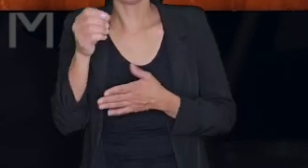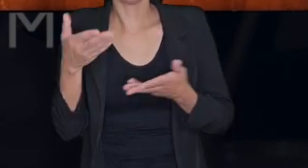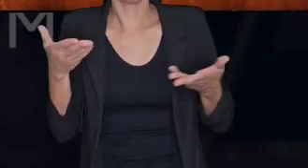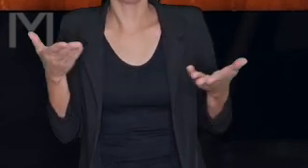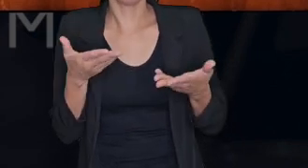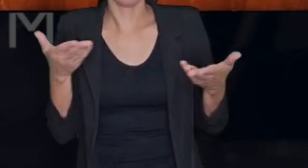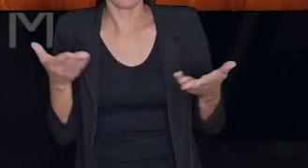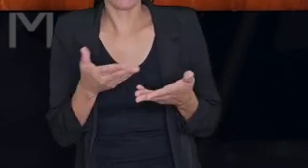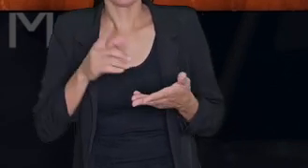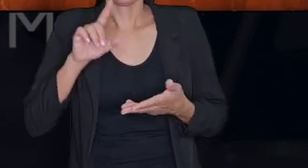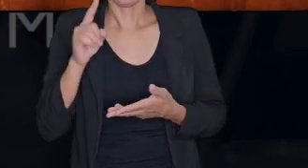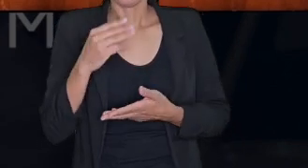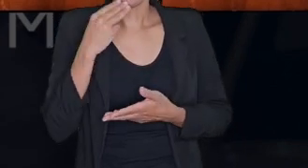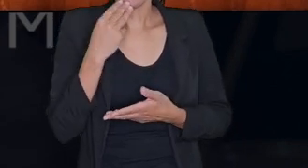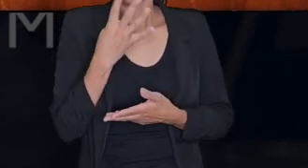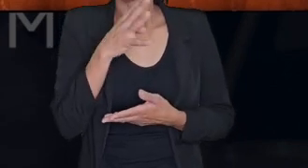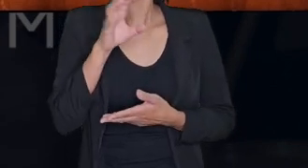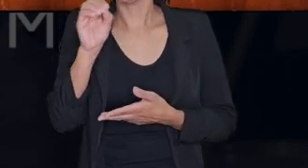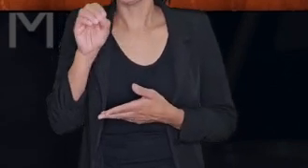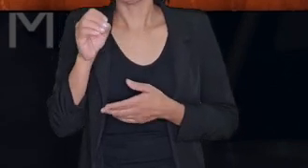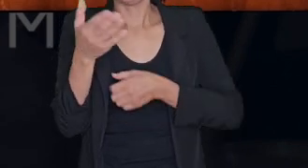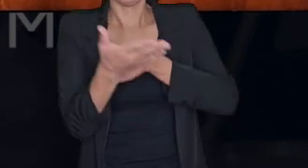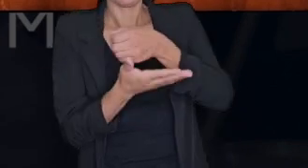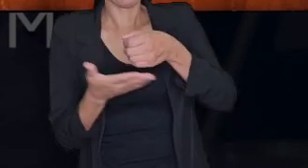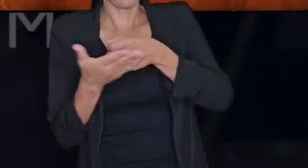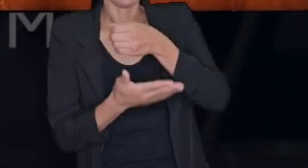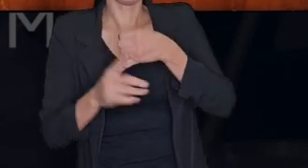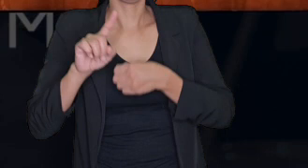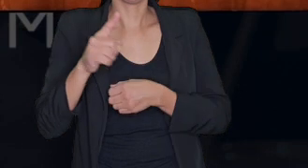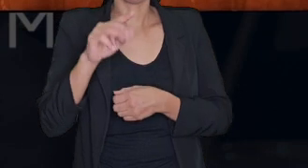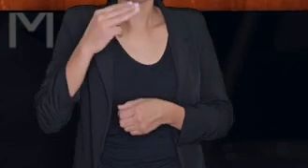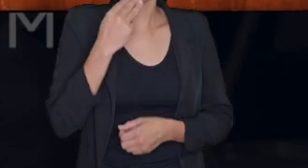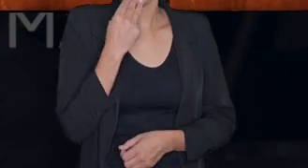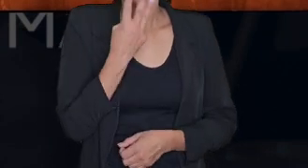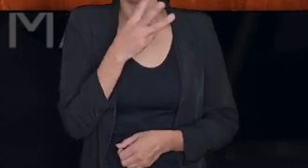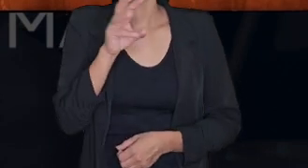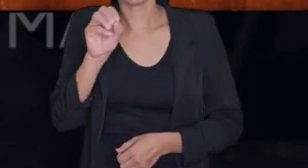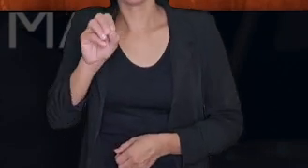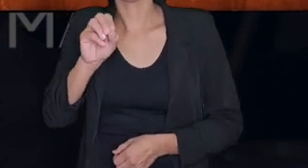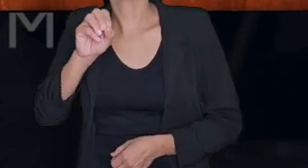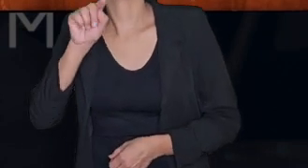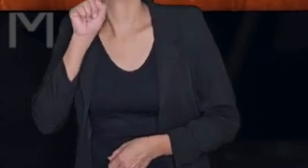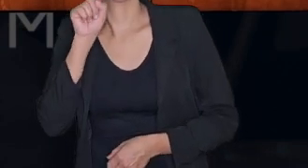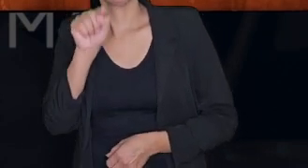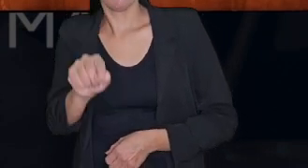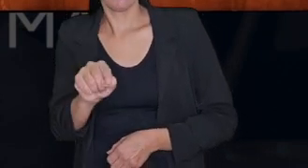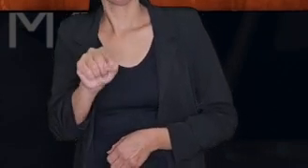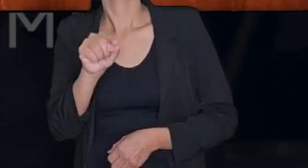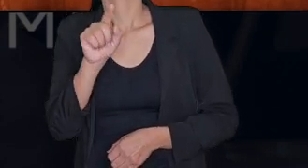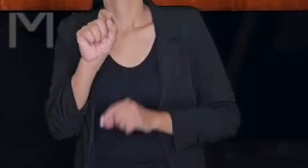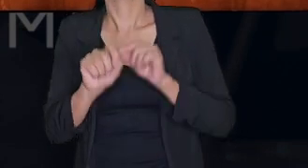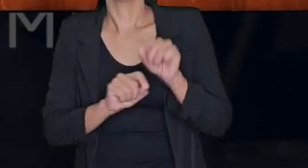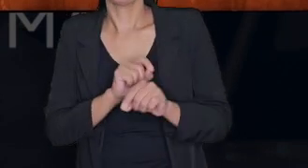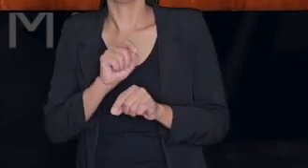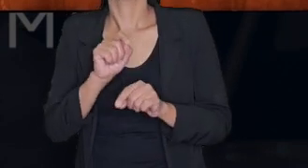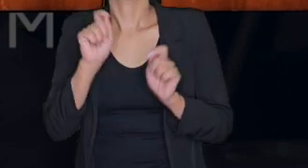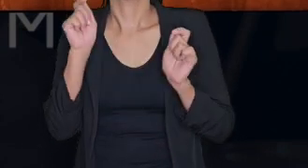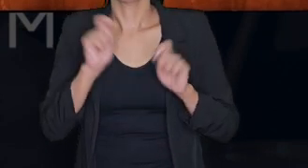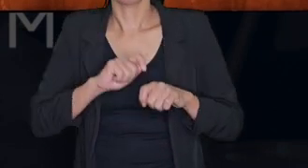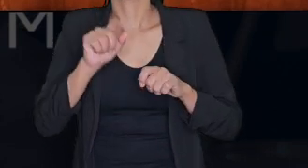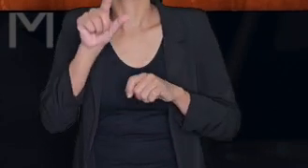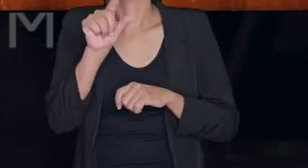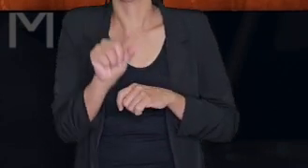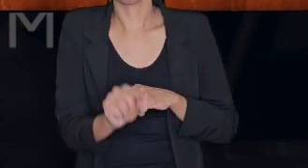o cara comprou por 100 e está agora transferindo por 1.400.000? Essa base de 1.300.000, em que vai incidir a